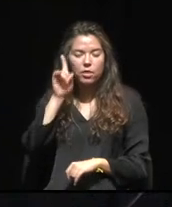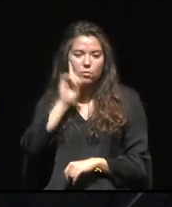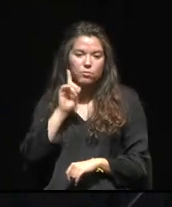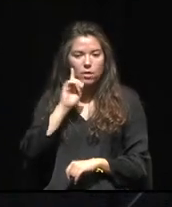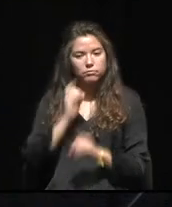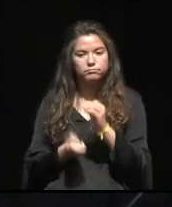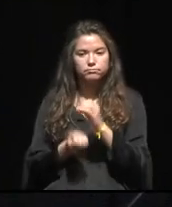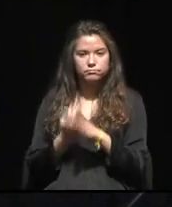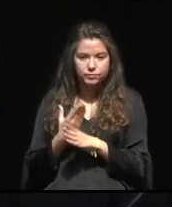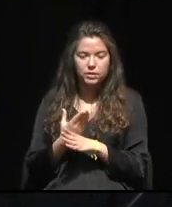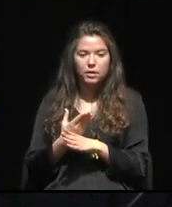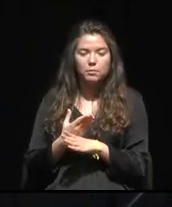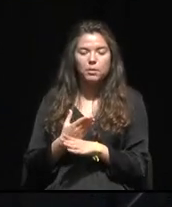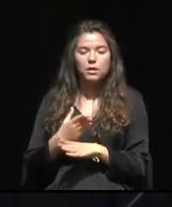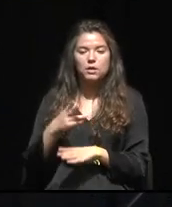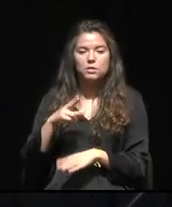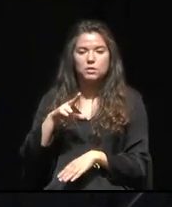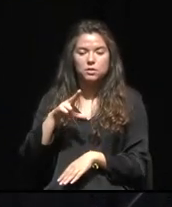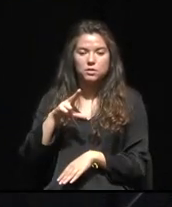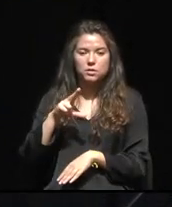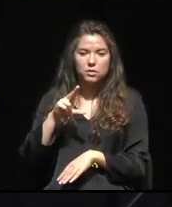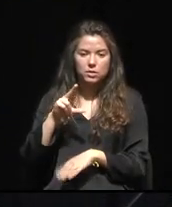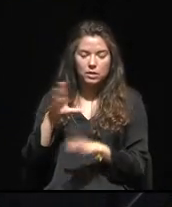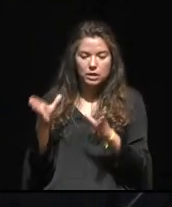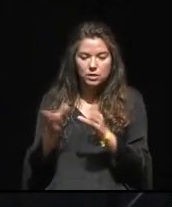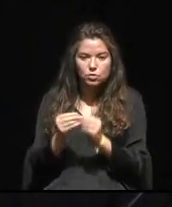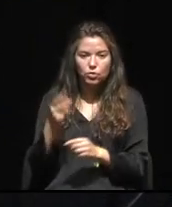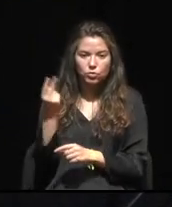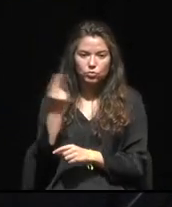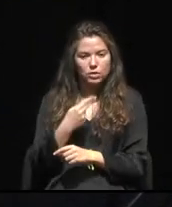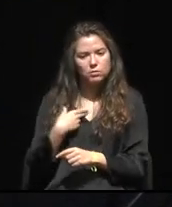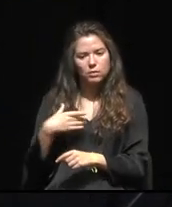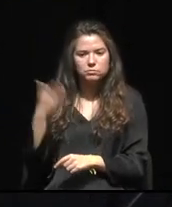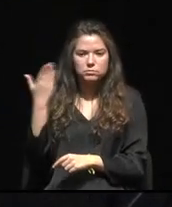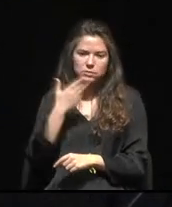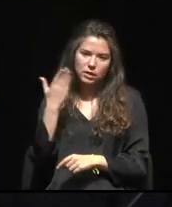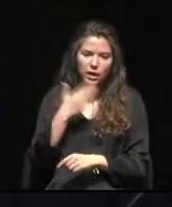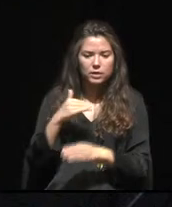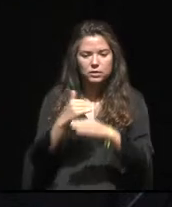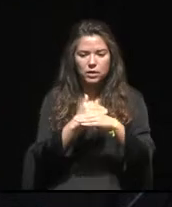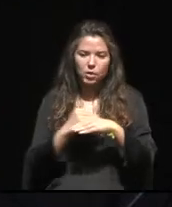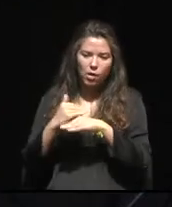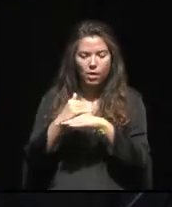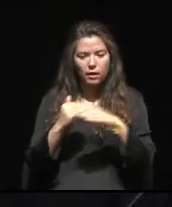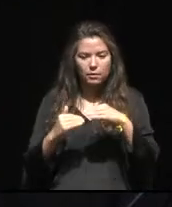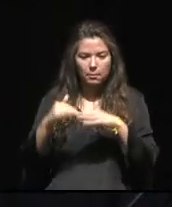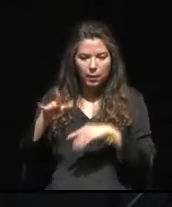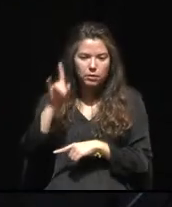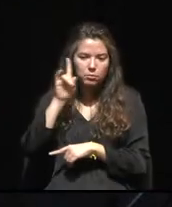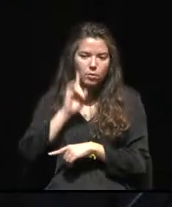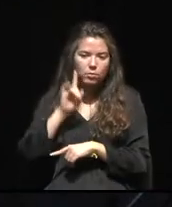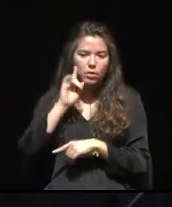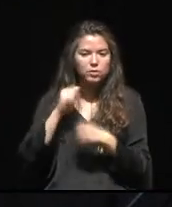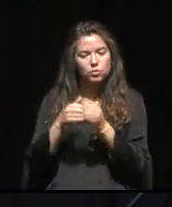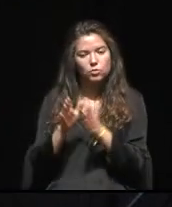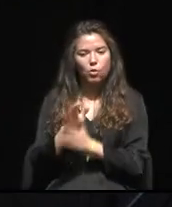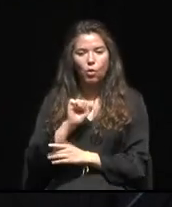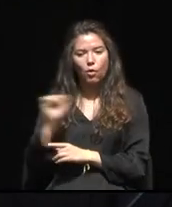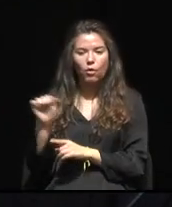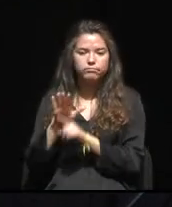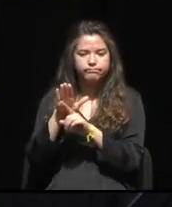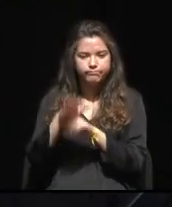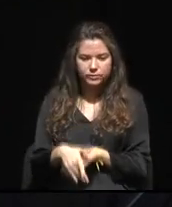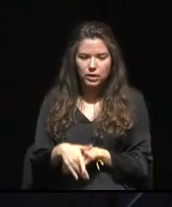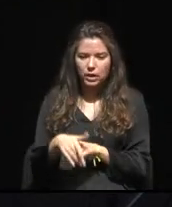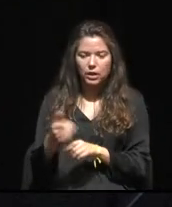Unidas para homenagear a luta Global por mais direitos mais igualdade e mais dignidade para todas as mulheres contra o preconceito e contra